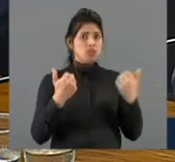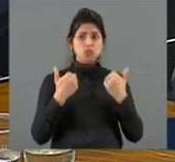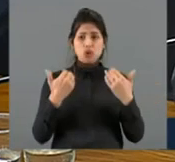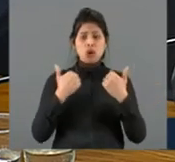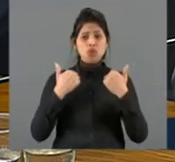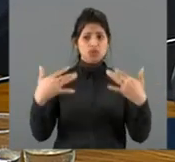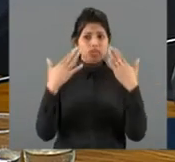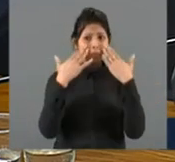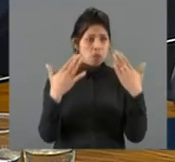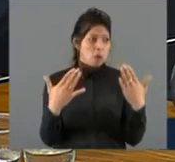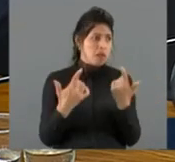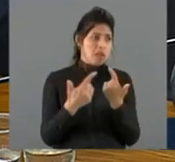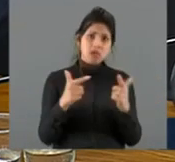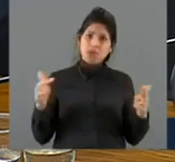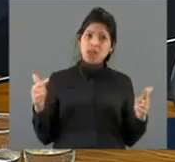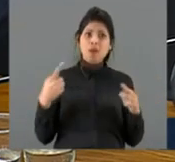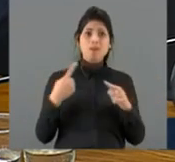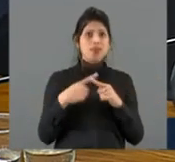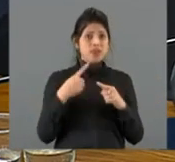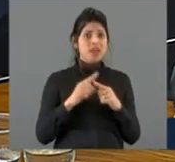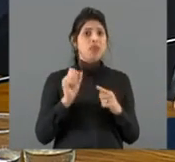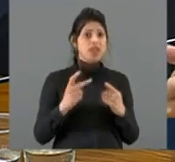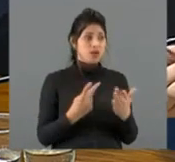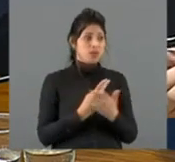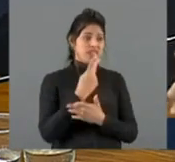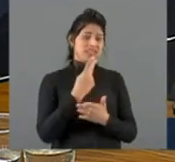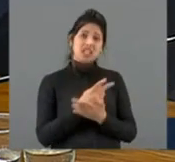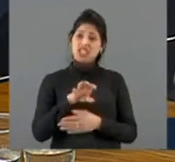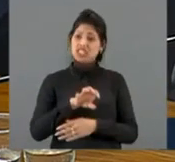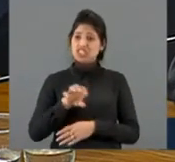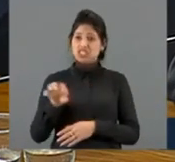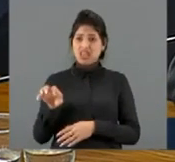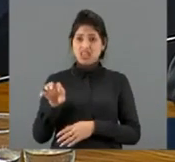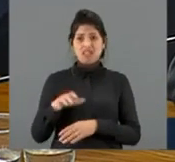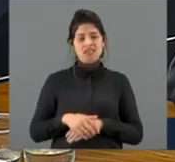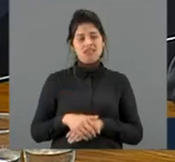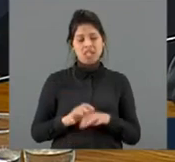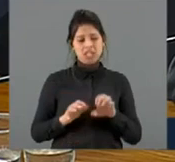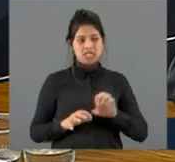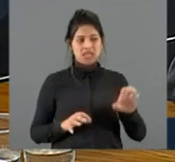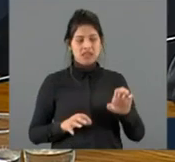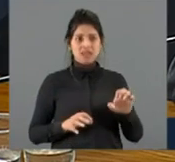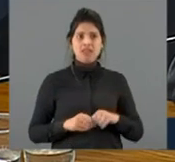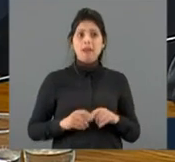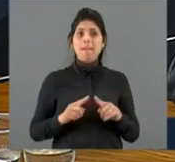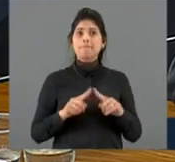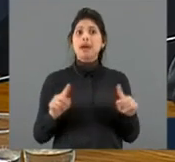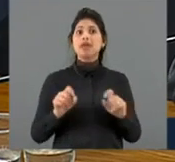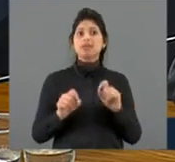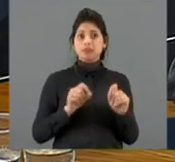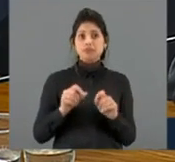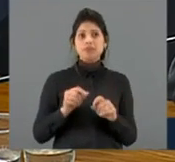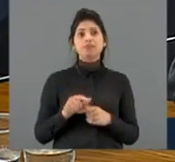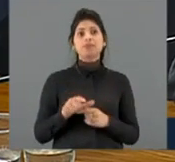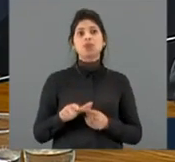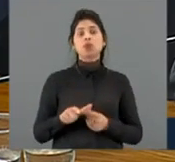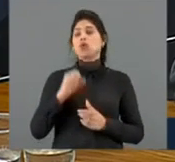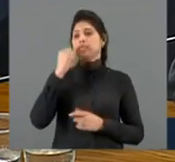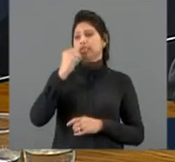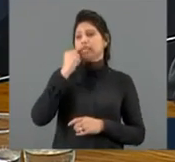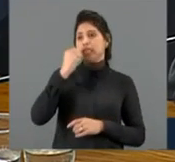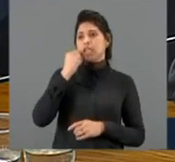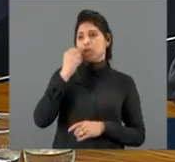contraditório, sobretudo quando são audiências públicas de esquerda, como foi bem dito pelo senador Flávio Bolsonaro.